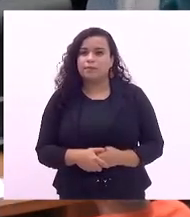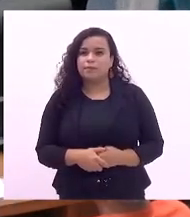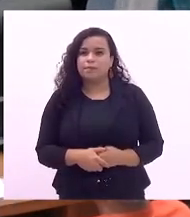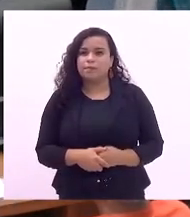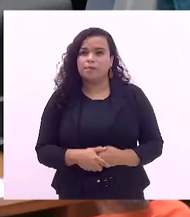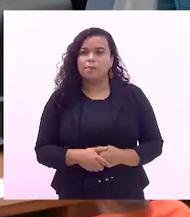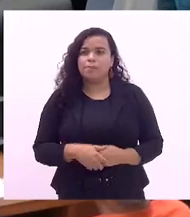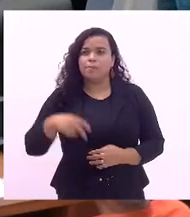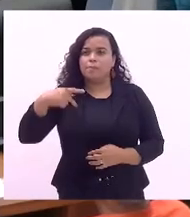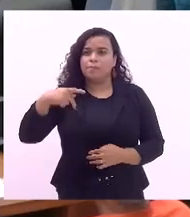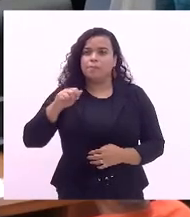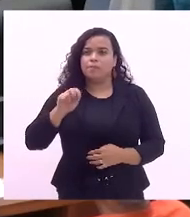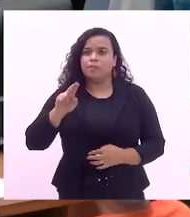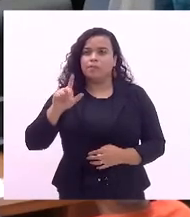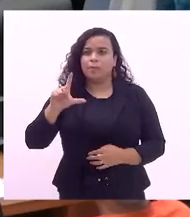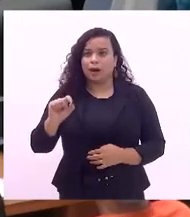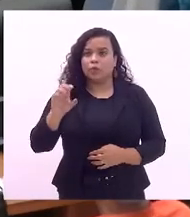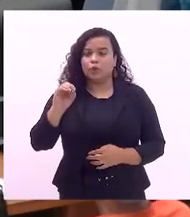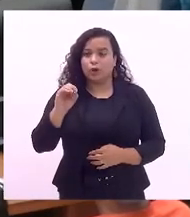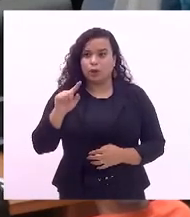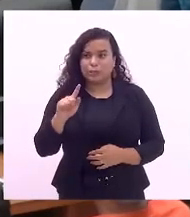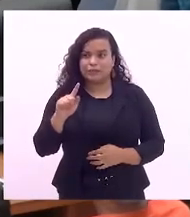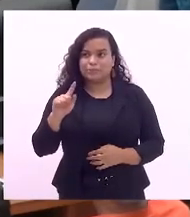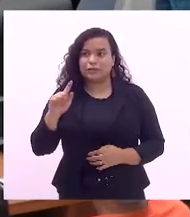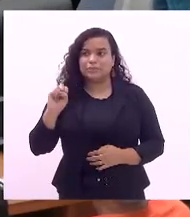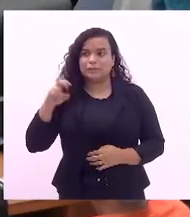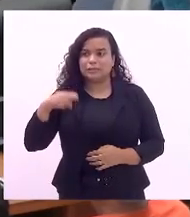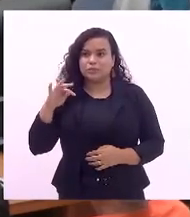são paulo.org dos Santos